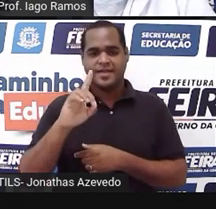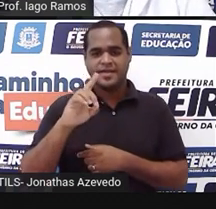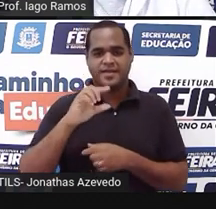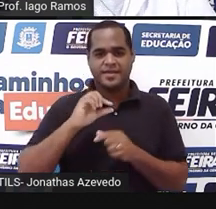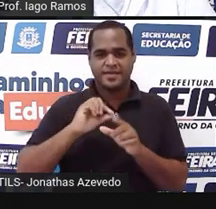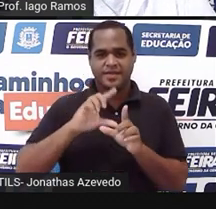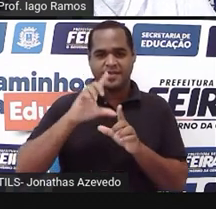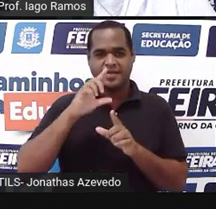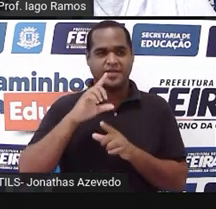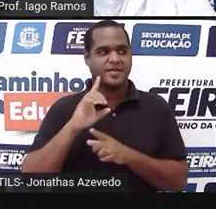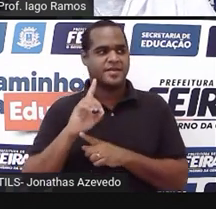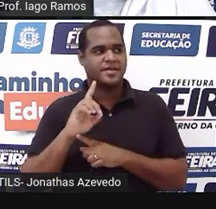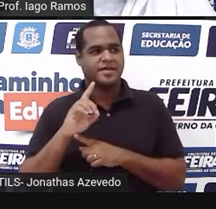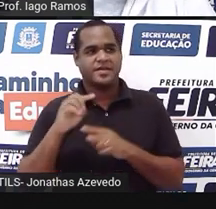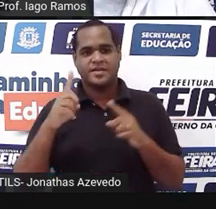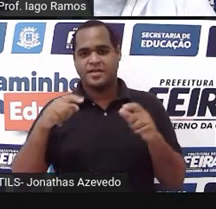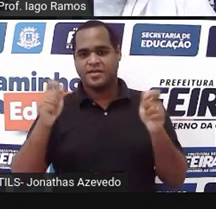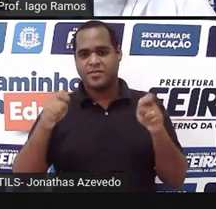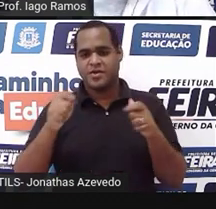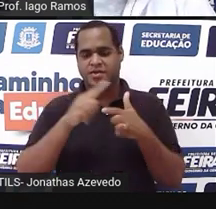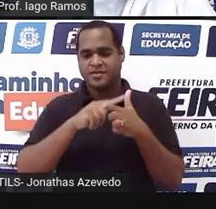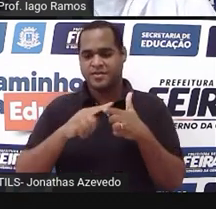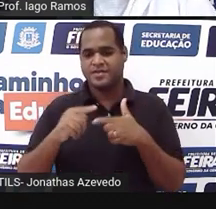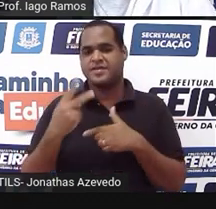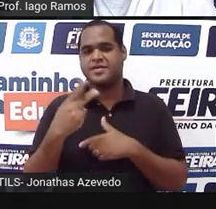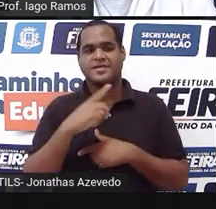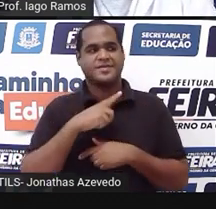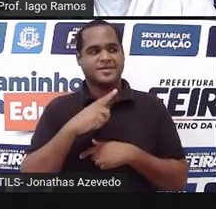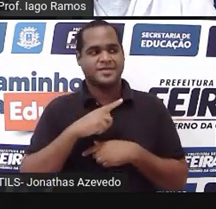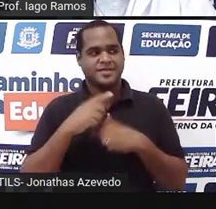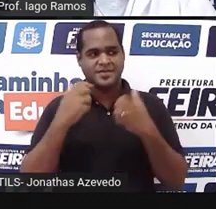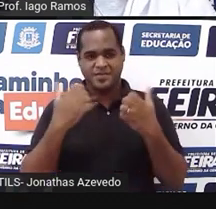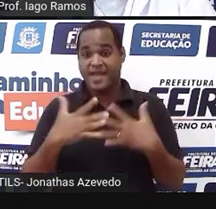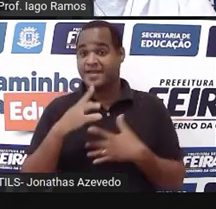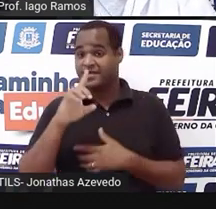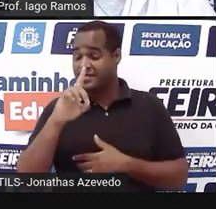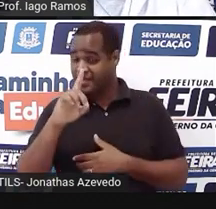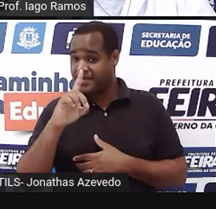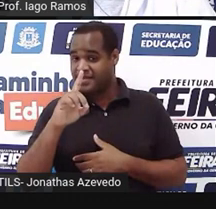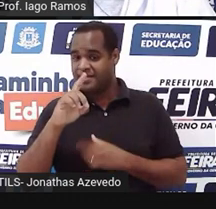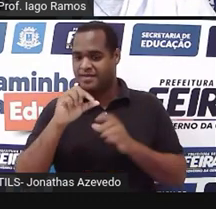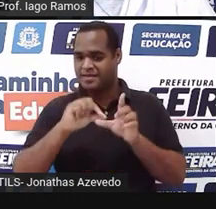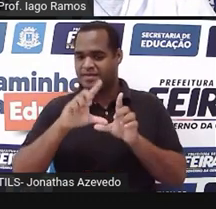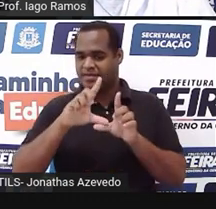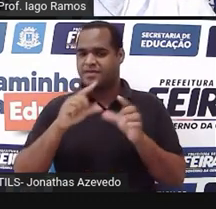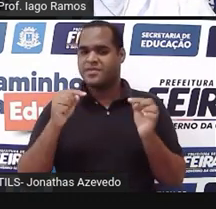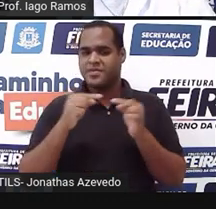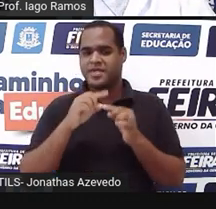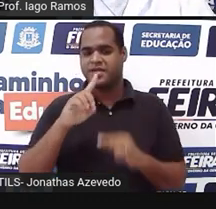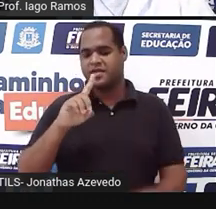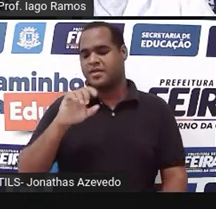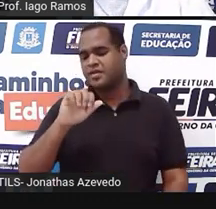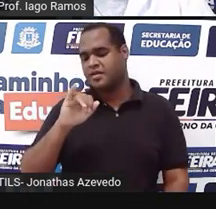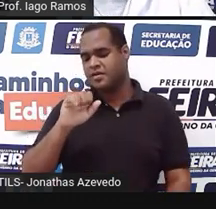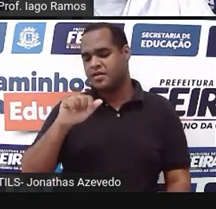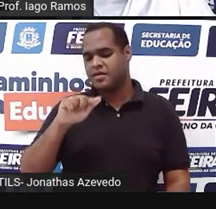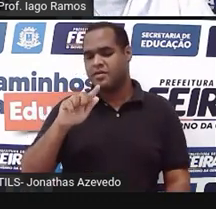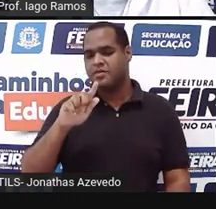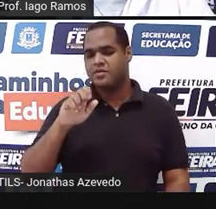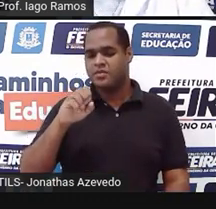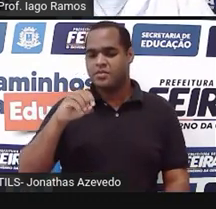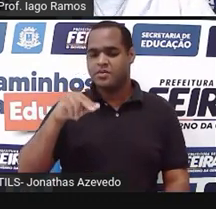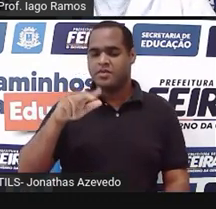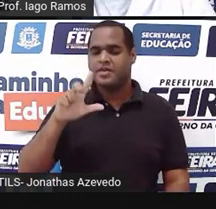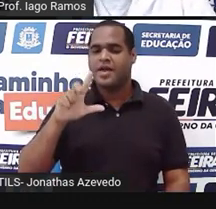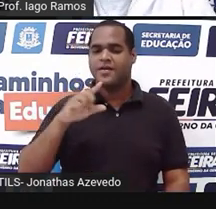de minúsculo depois de vídeo por dois o que é o d maiúsculo diagonal maior